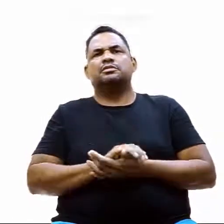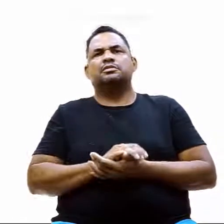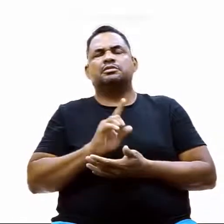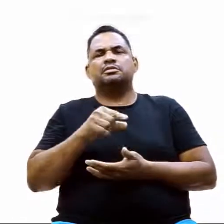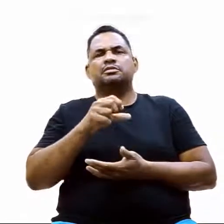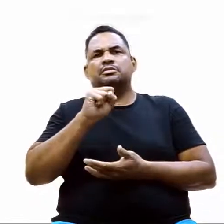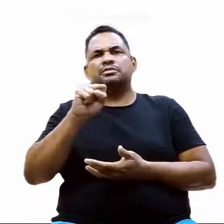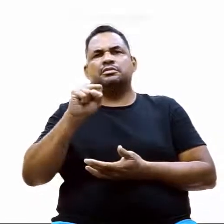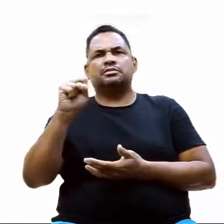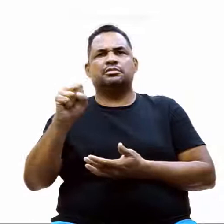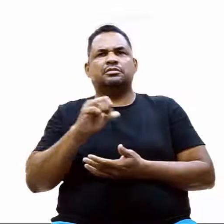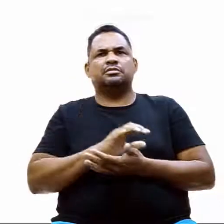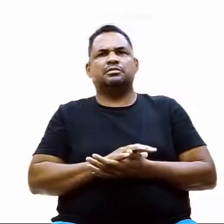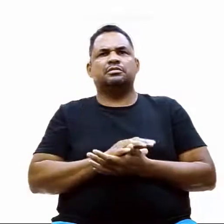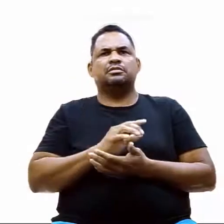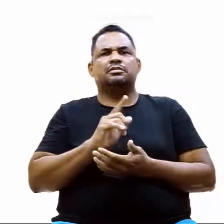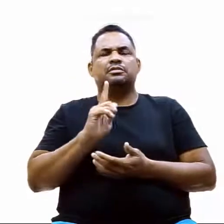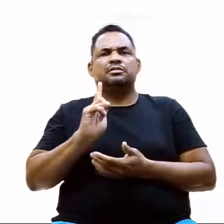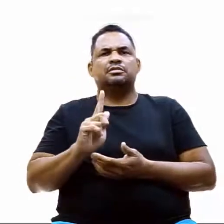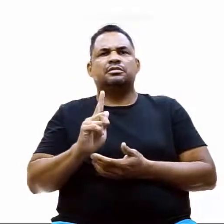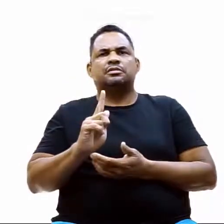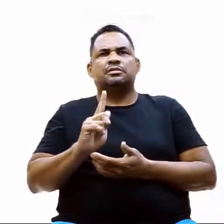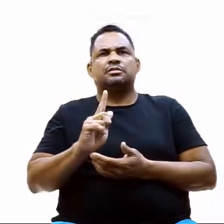88,88 gramas de